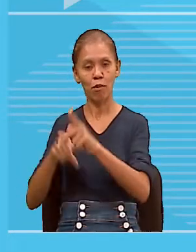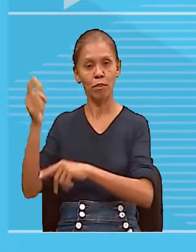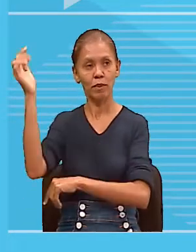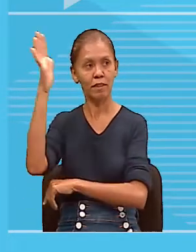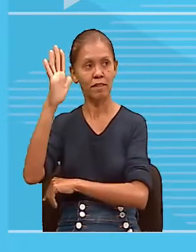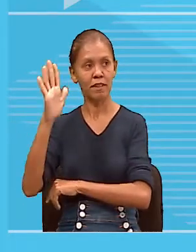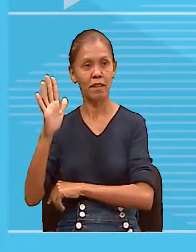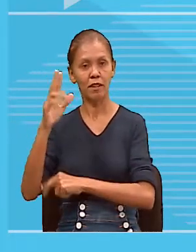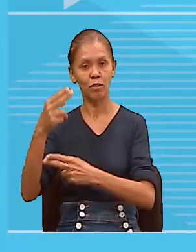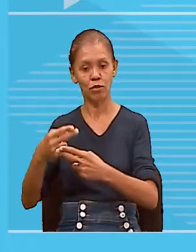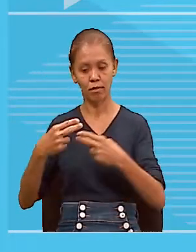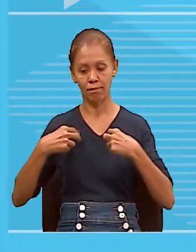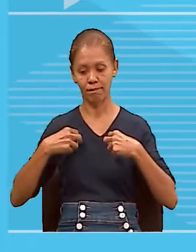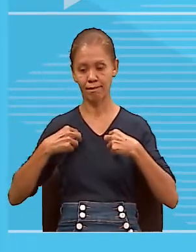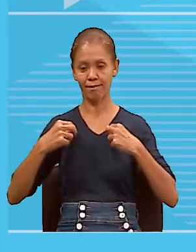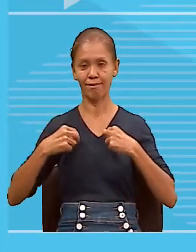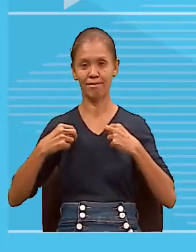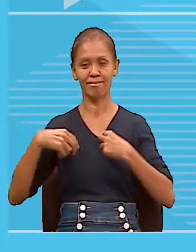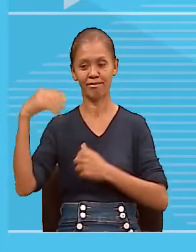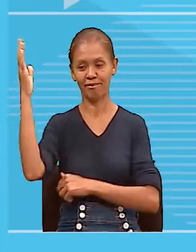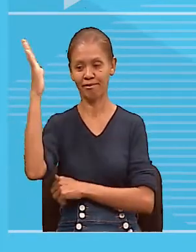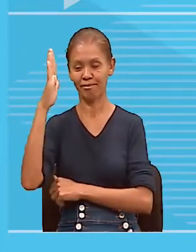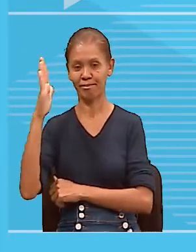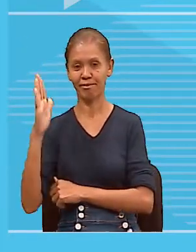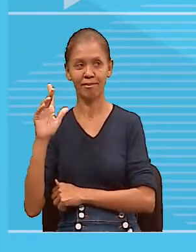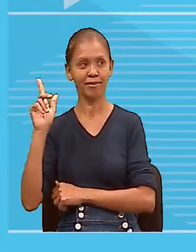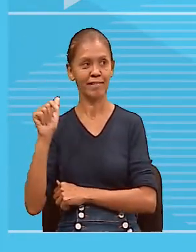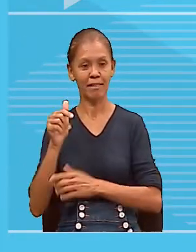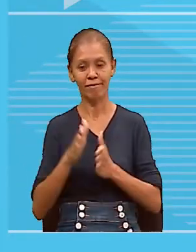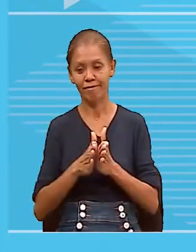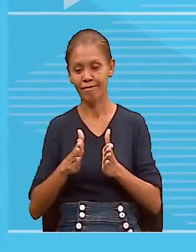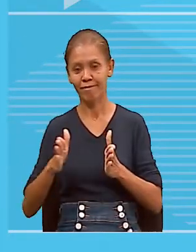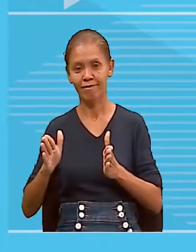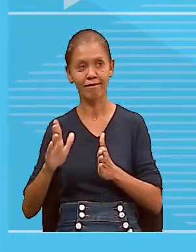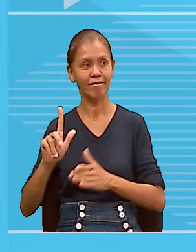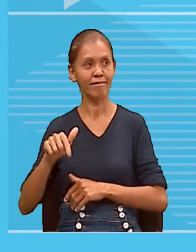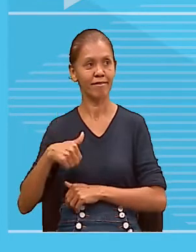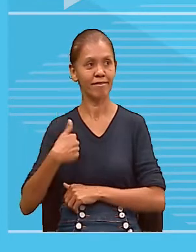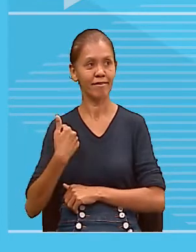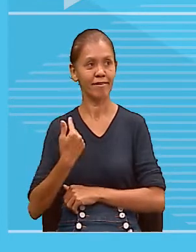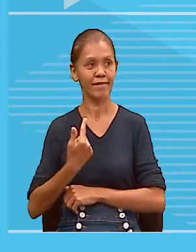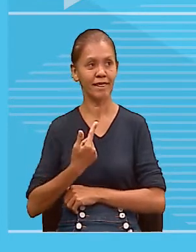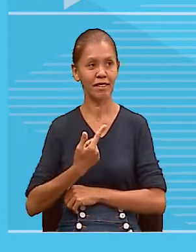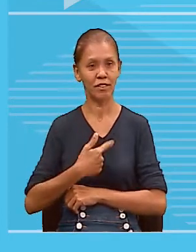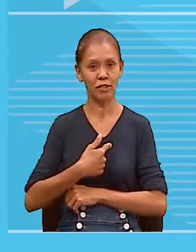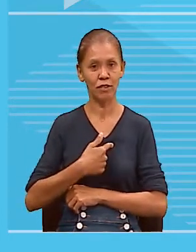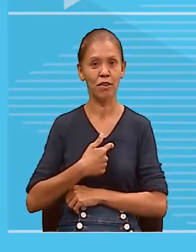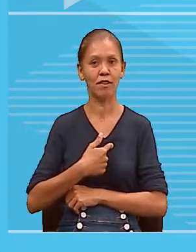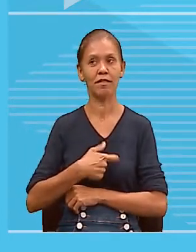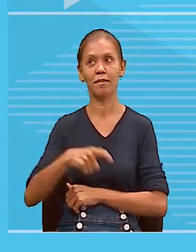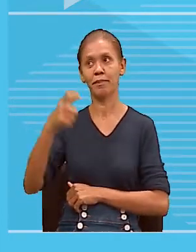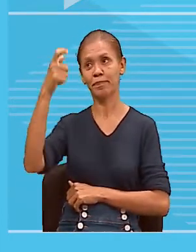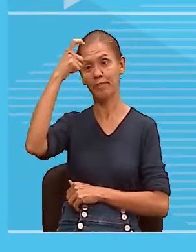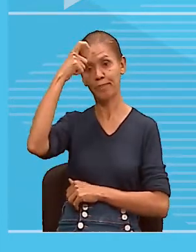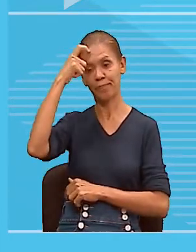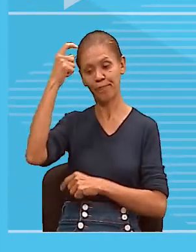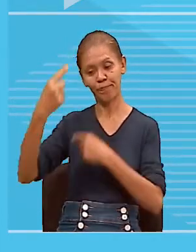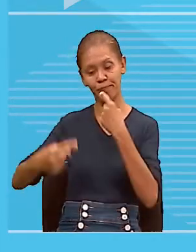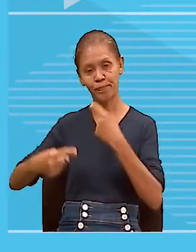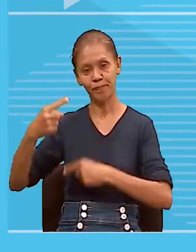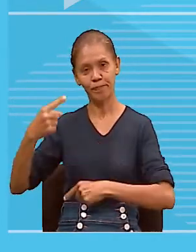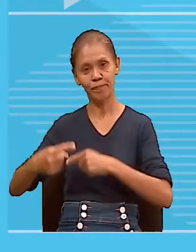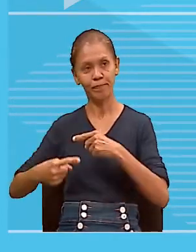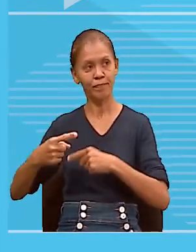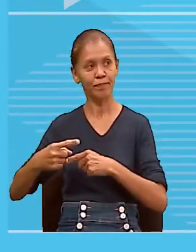literalmente a camisa é um período que parece que nós mais nos politizamos é o brasileiro